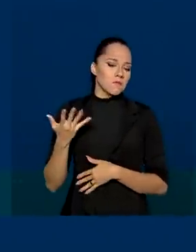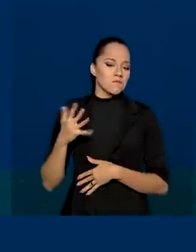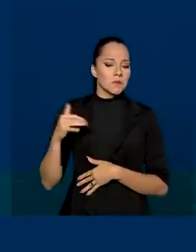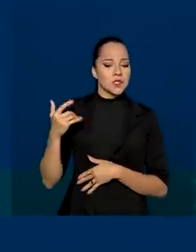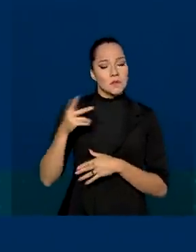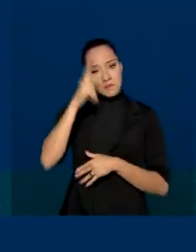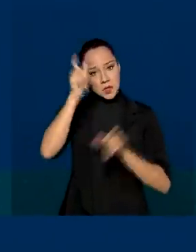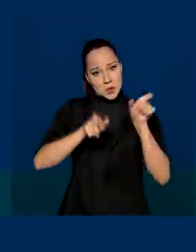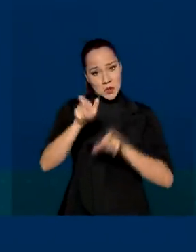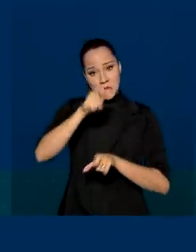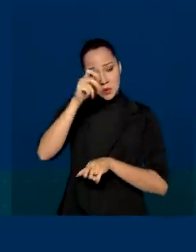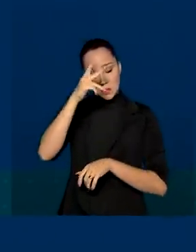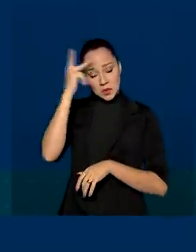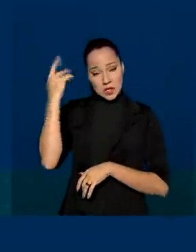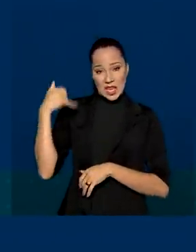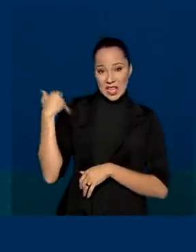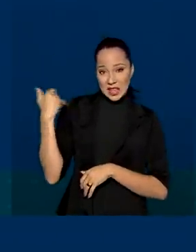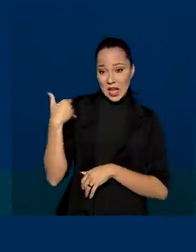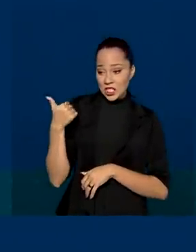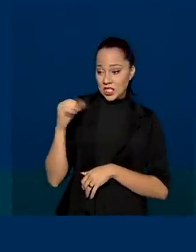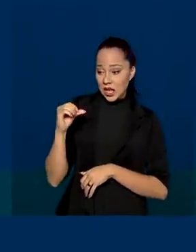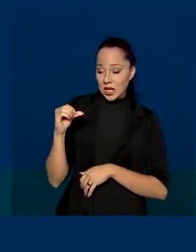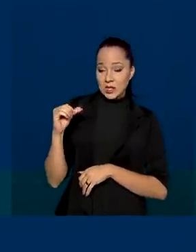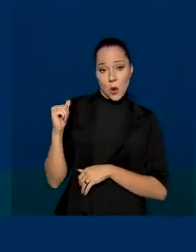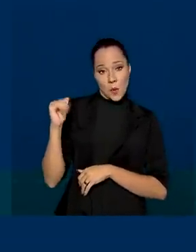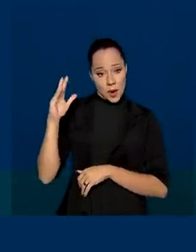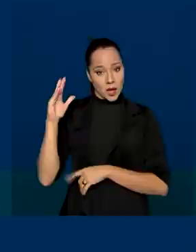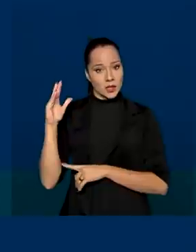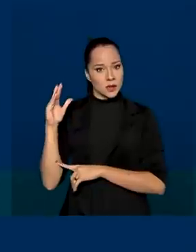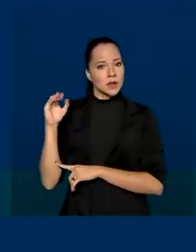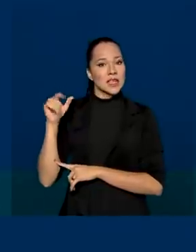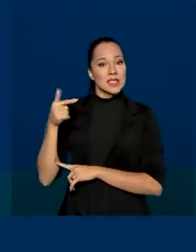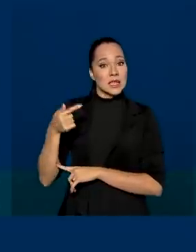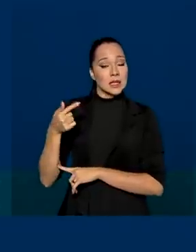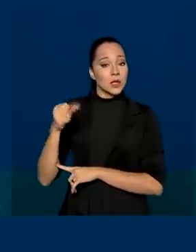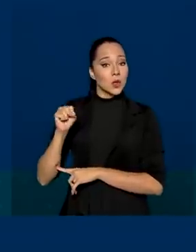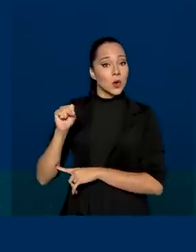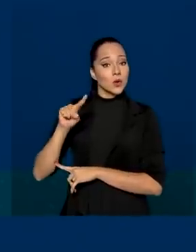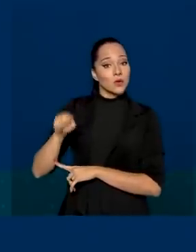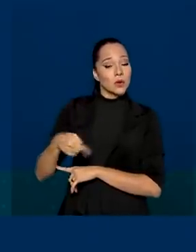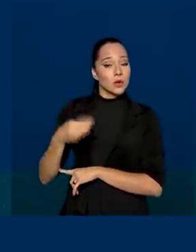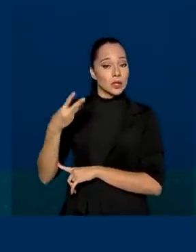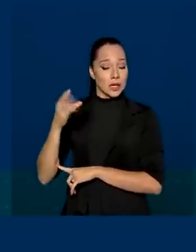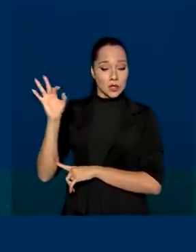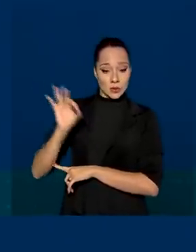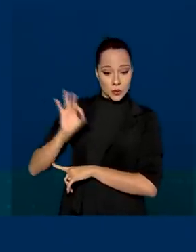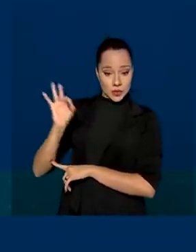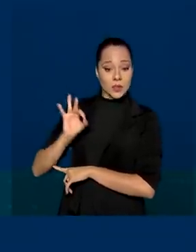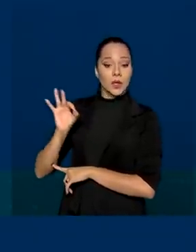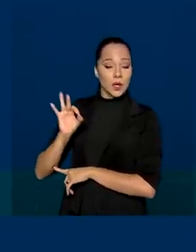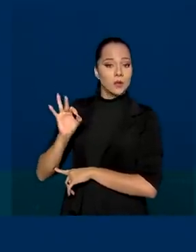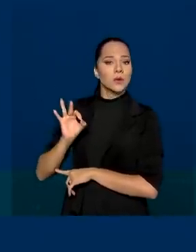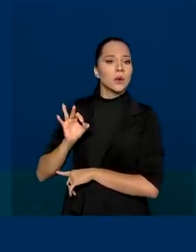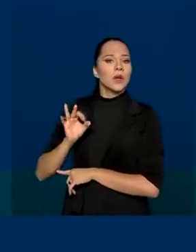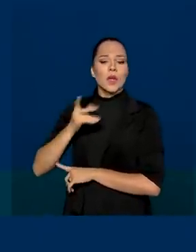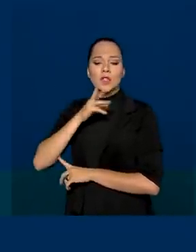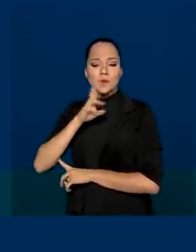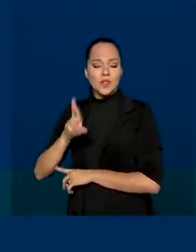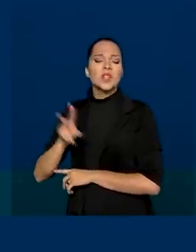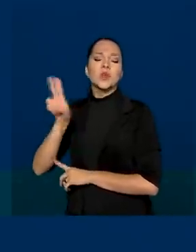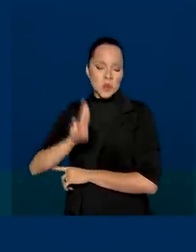pessoas no Brasil Dedé é de idade ou mais 78,3 por cento responderam